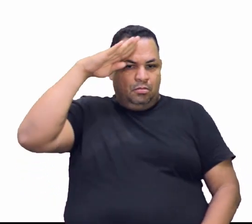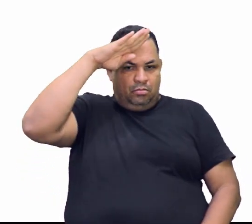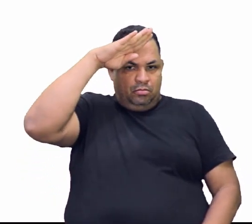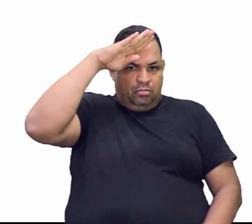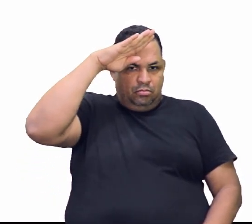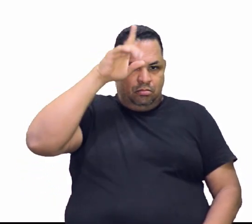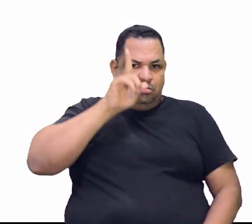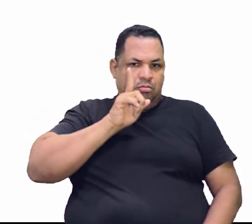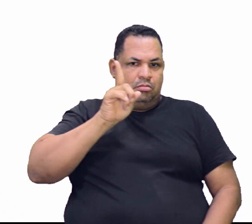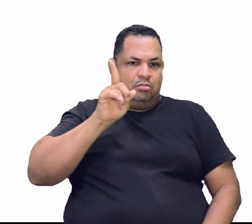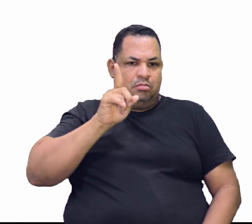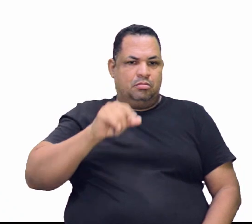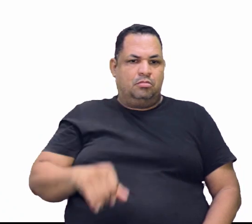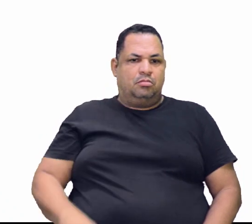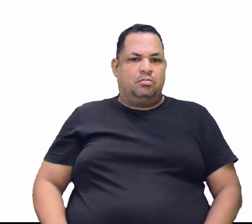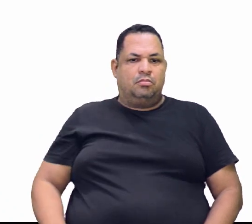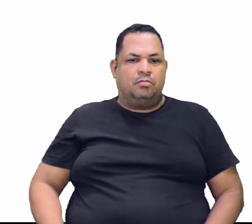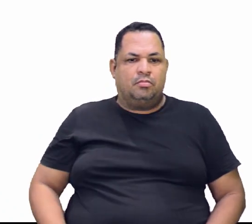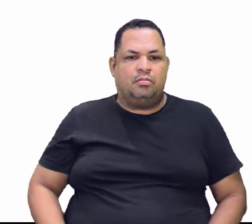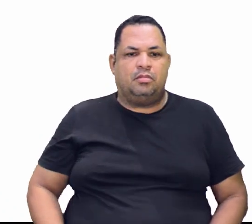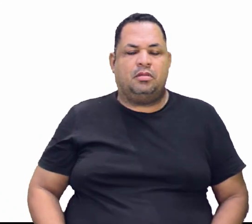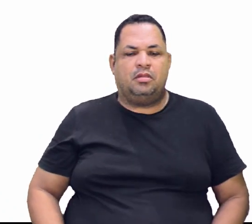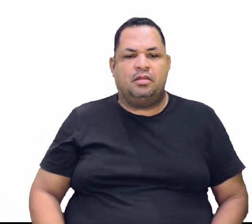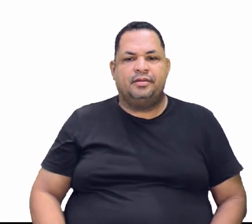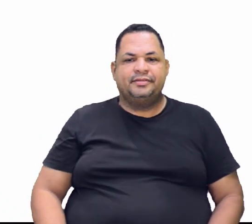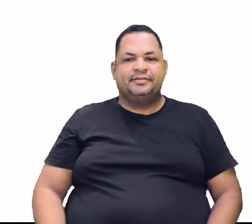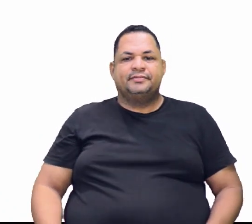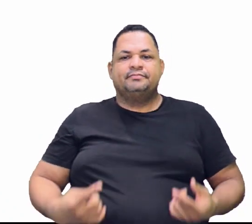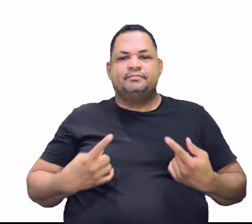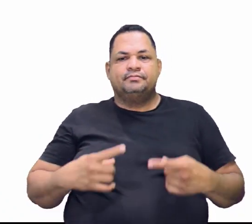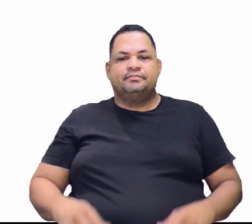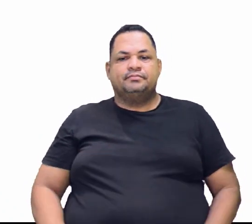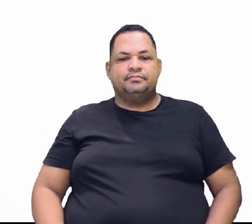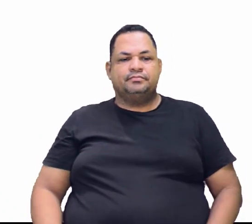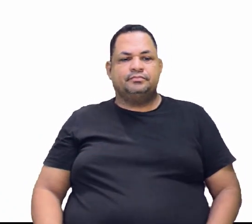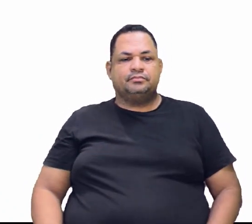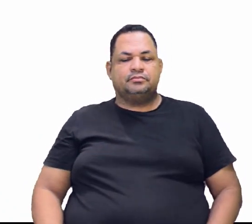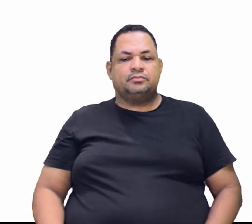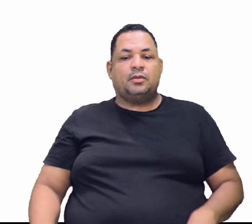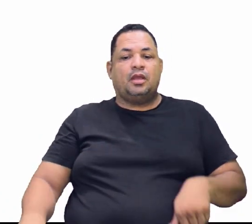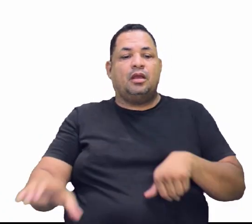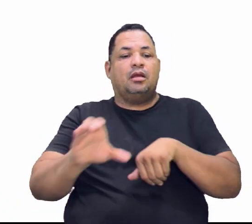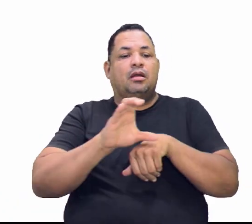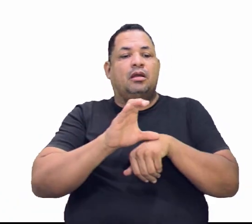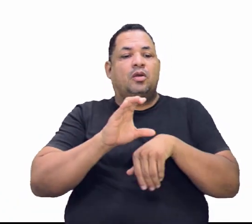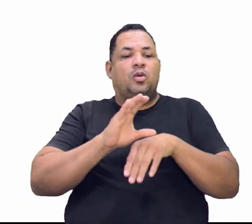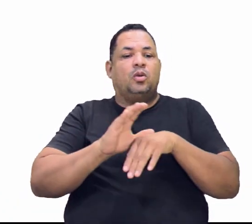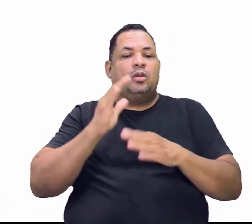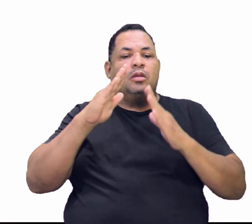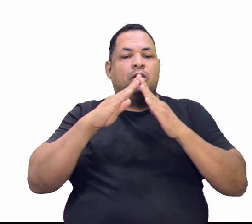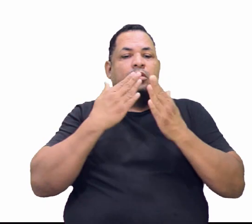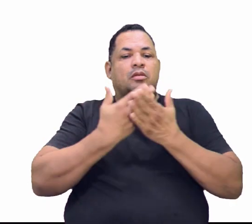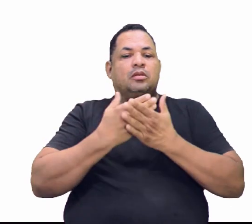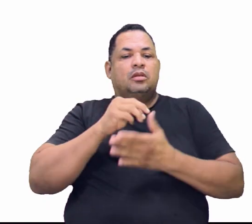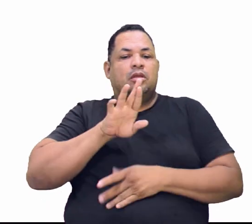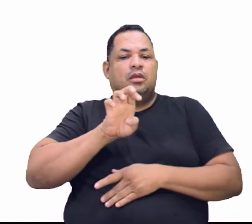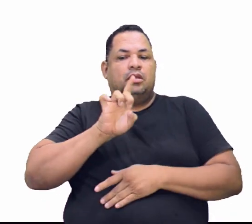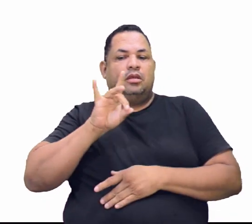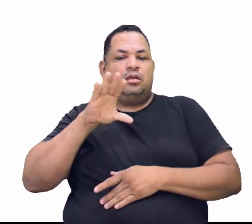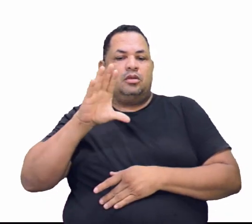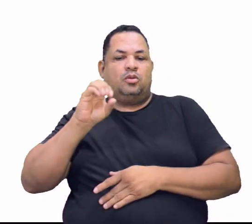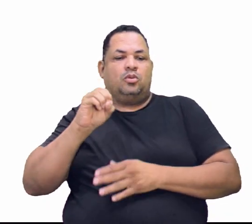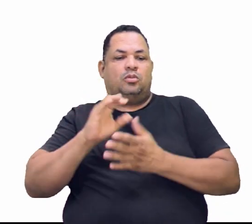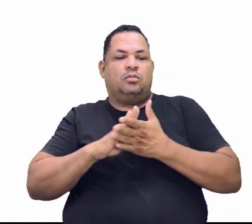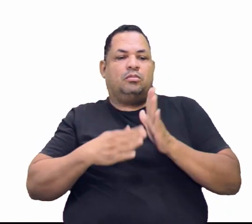da artilharia. Agora ele vai para a infantaria. E lá ele vai cursar a escola de